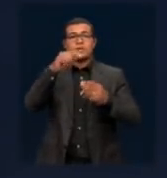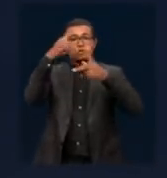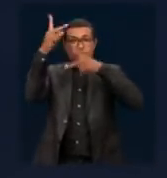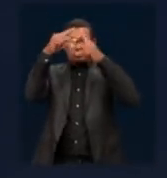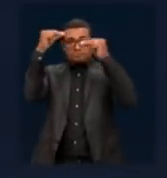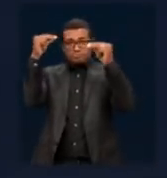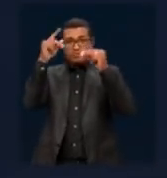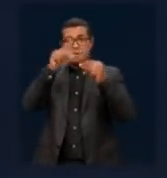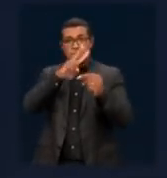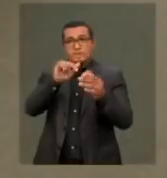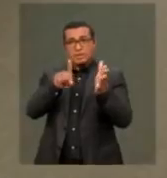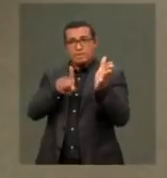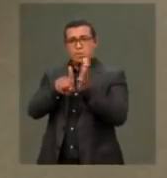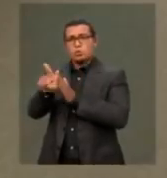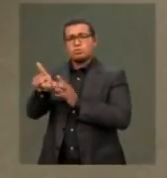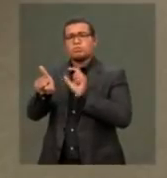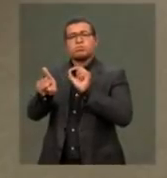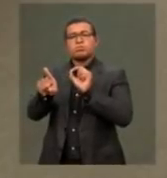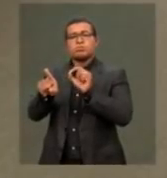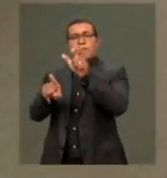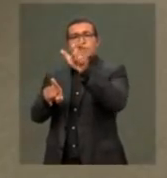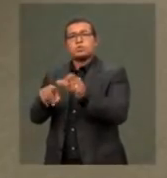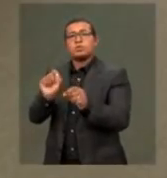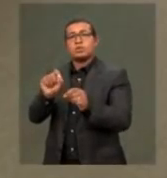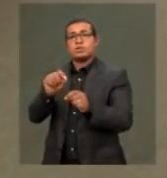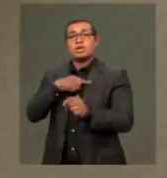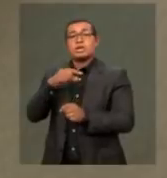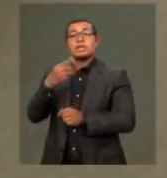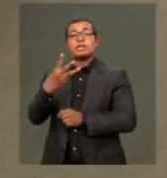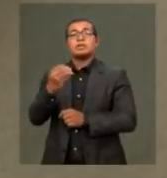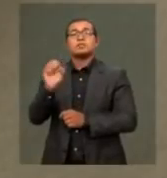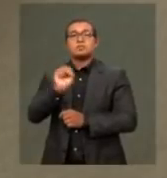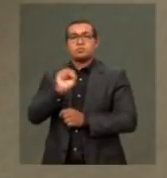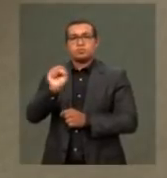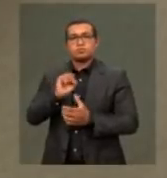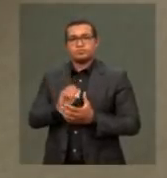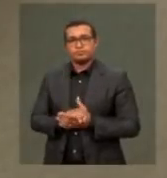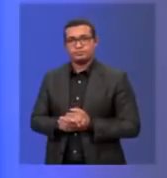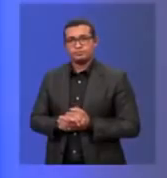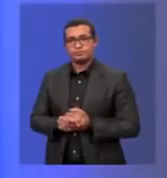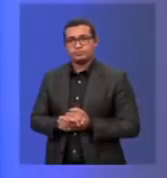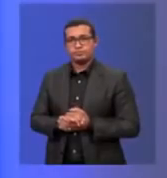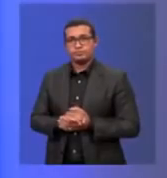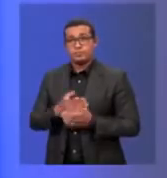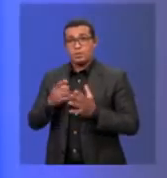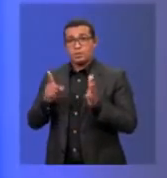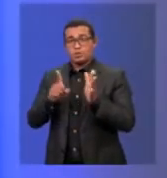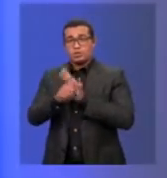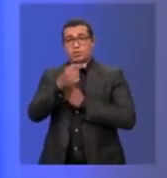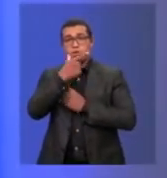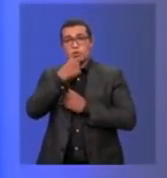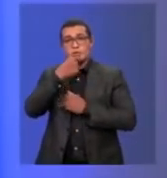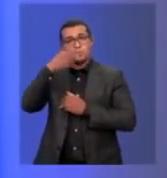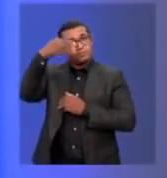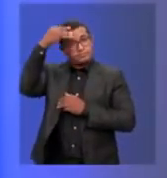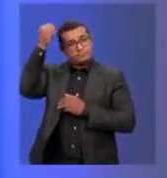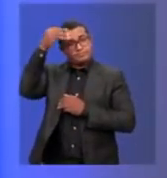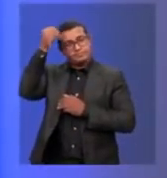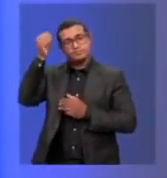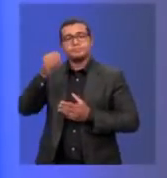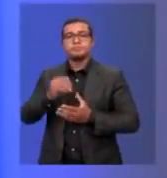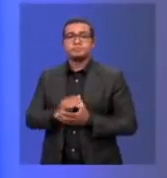rocha do pt candidata a senhora tem 30 segundos quem vai perguntar perguntar pro manato ok